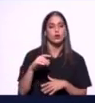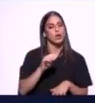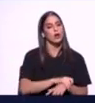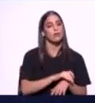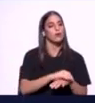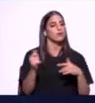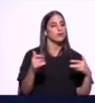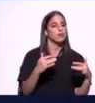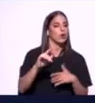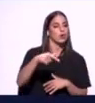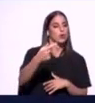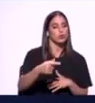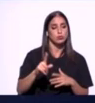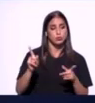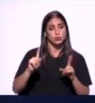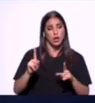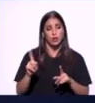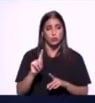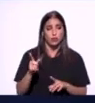nos interessa,